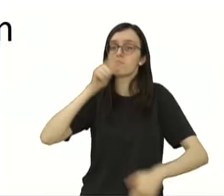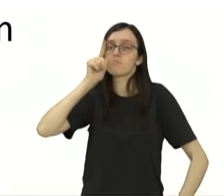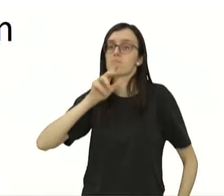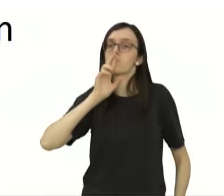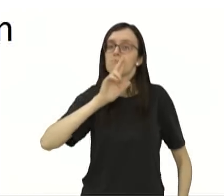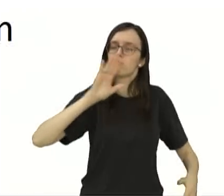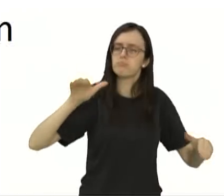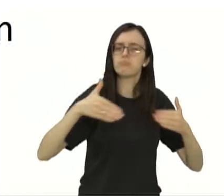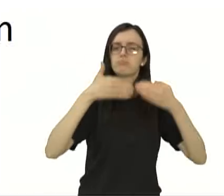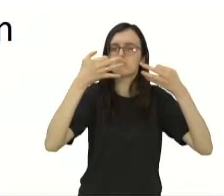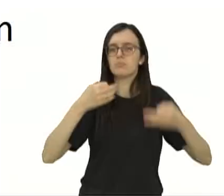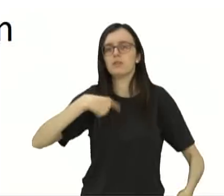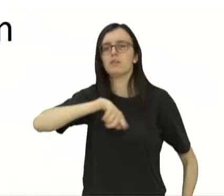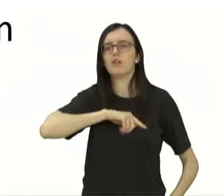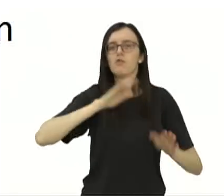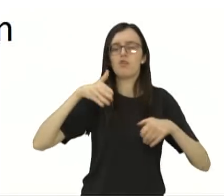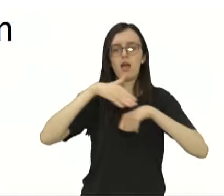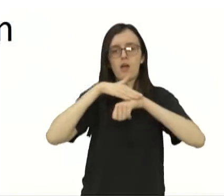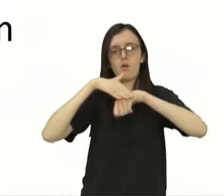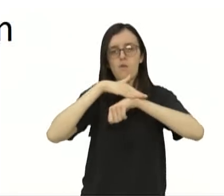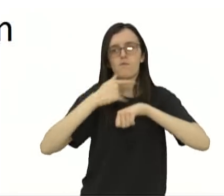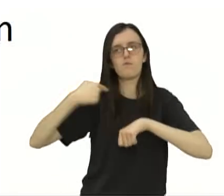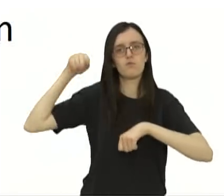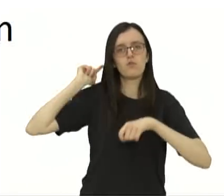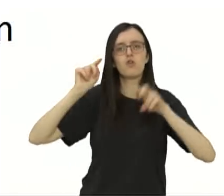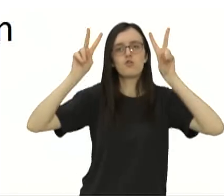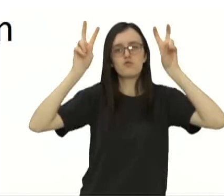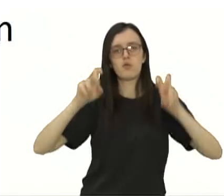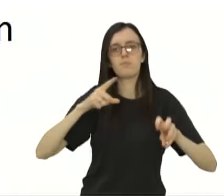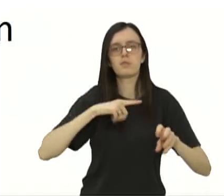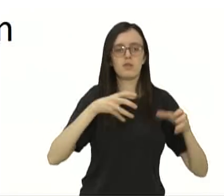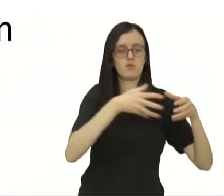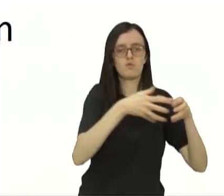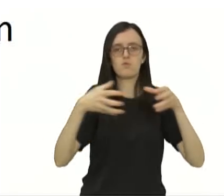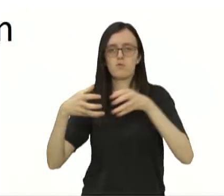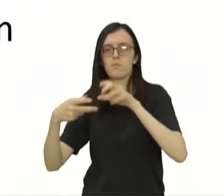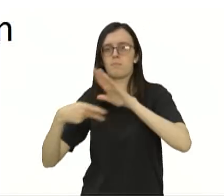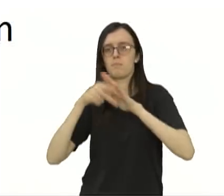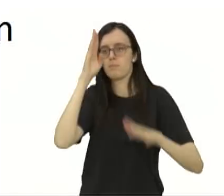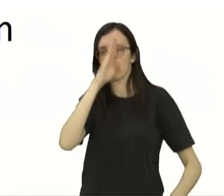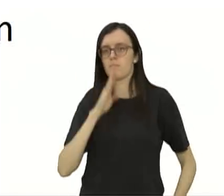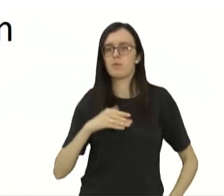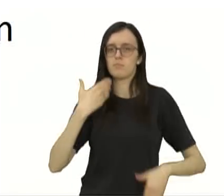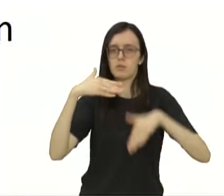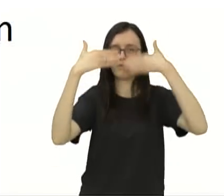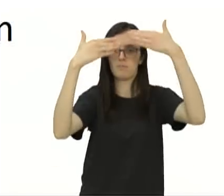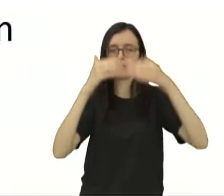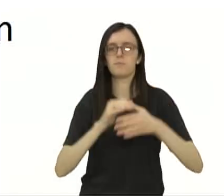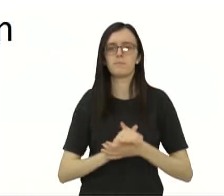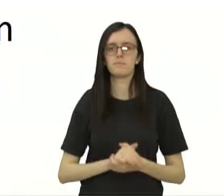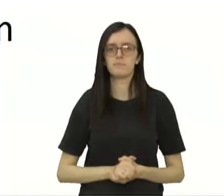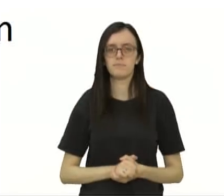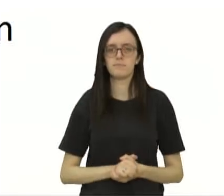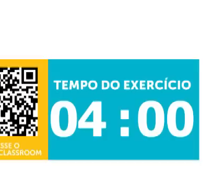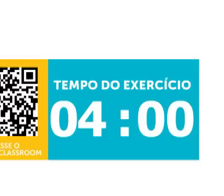responder, de acordo com o que nós conversamos aí sobre essas duas agências nacionais de desenvolvimento.